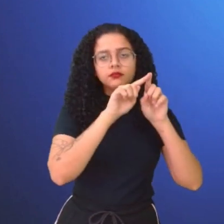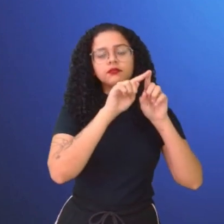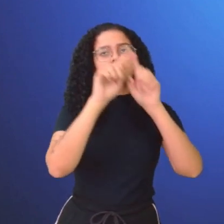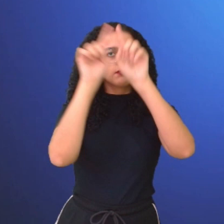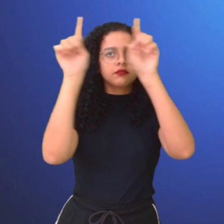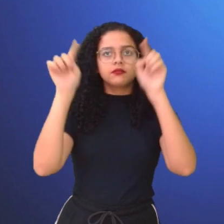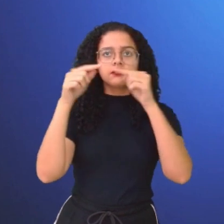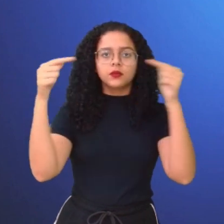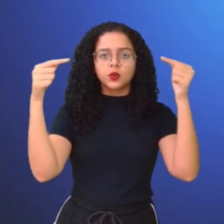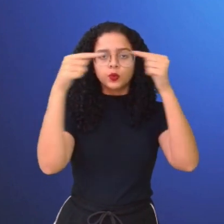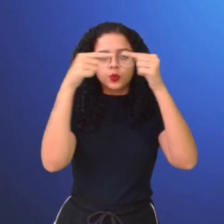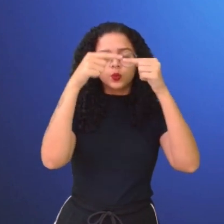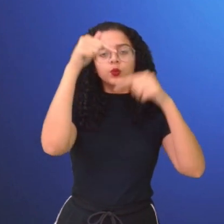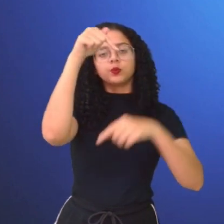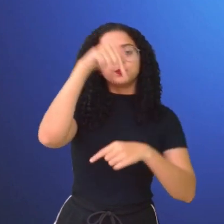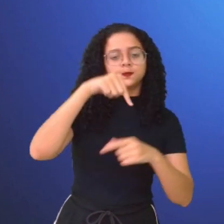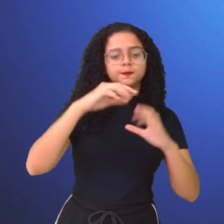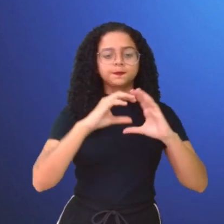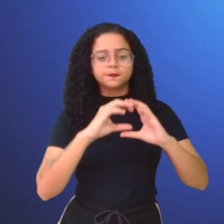do Python,